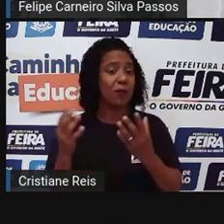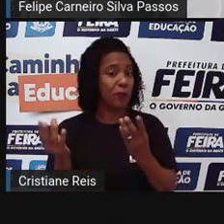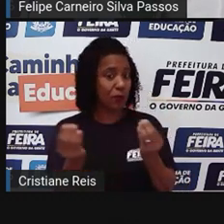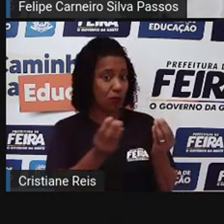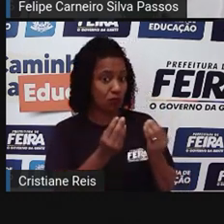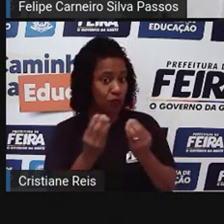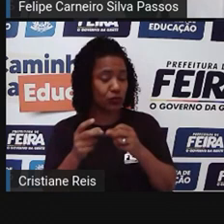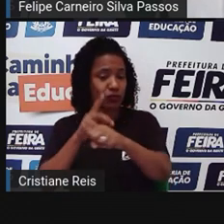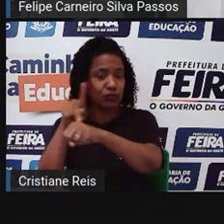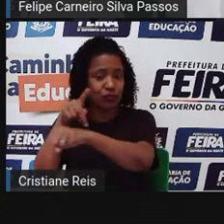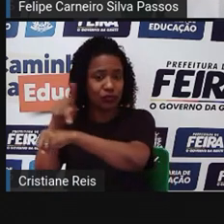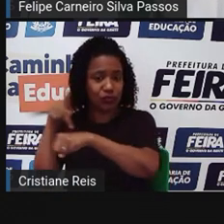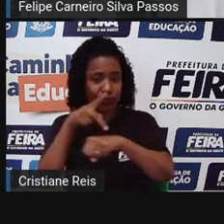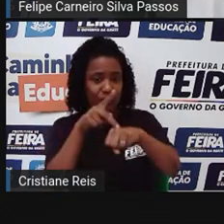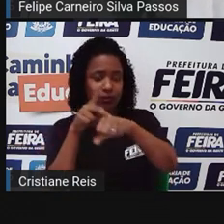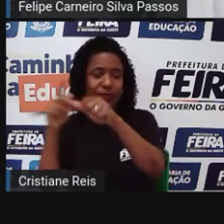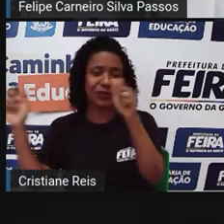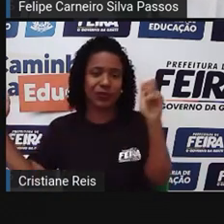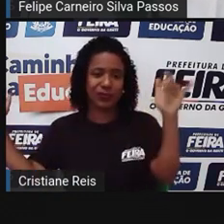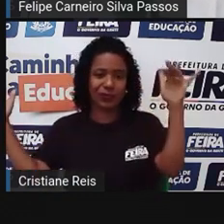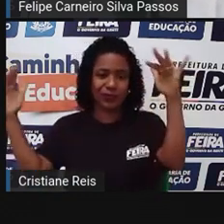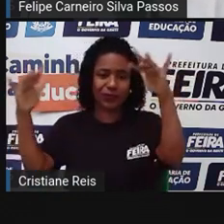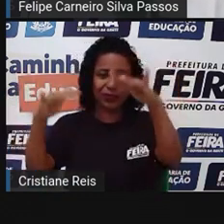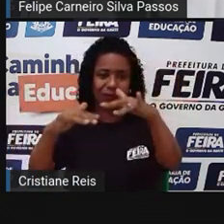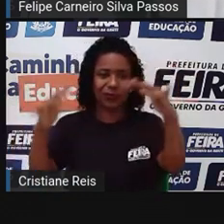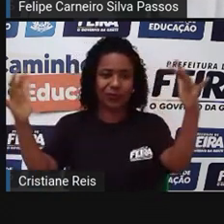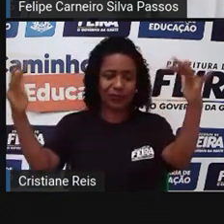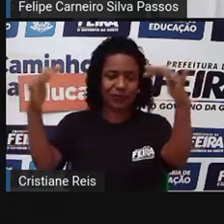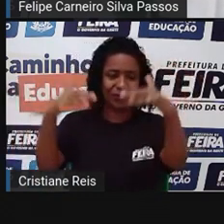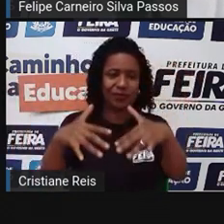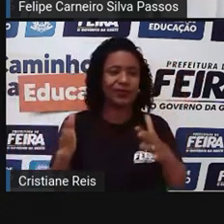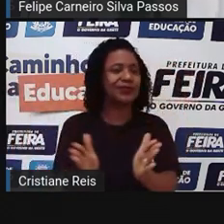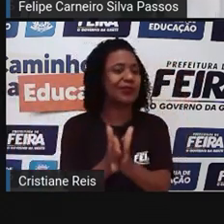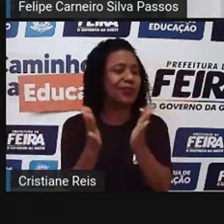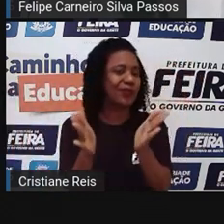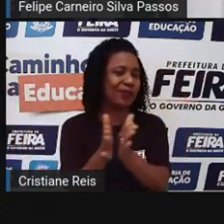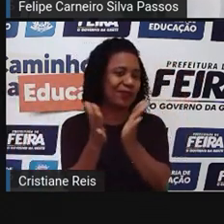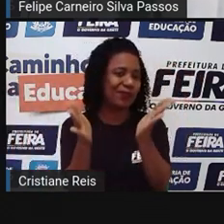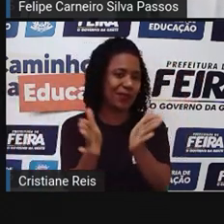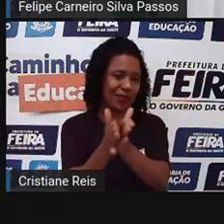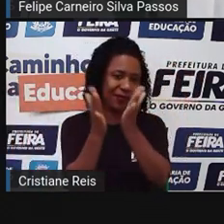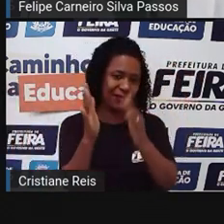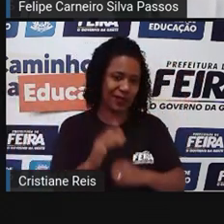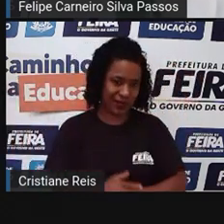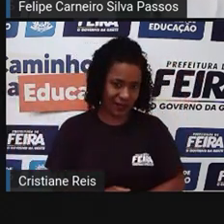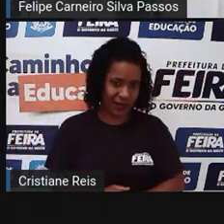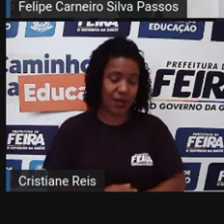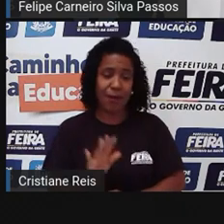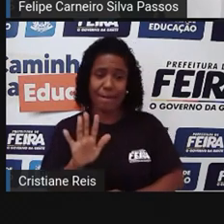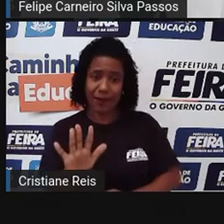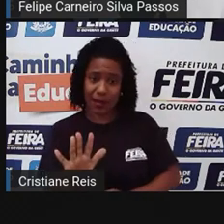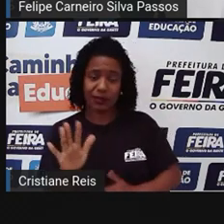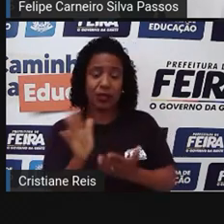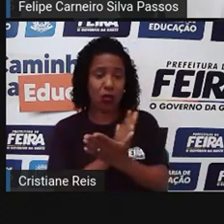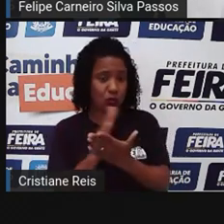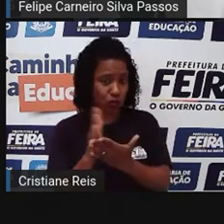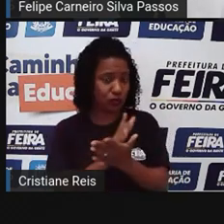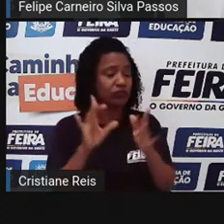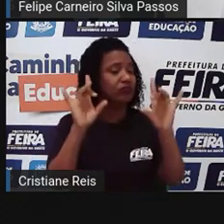pobreza, vieram. Mas quando chegavam aqui, eles tinham privilégios em relação aos povos que eram escravizados antes,